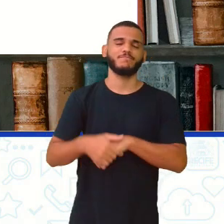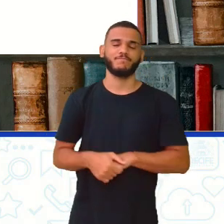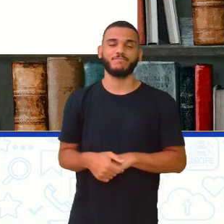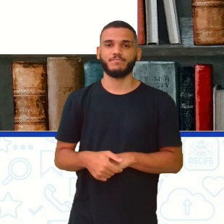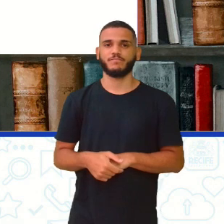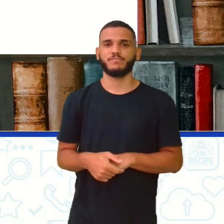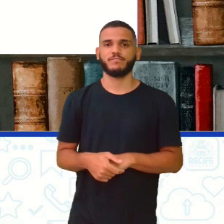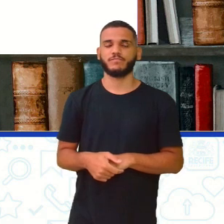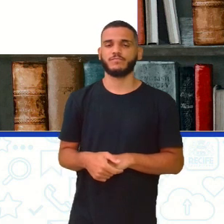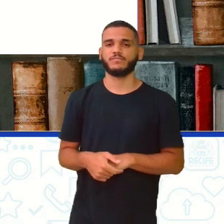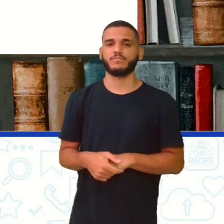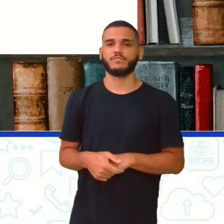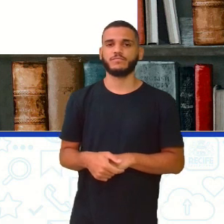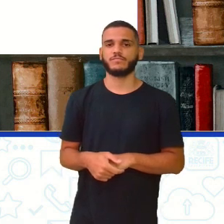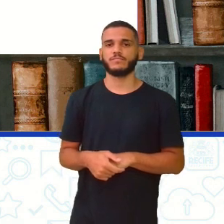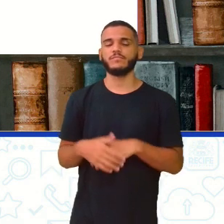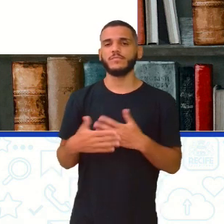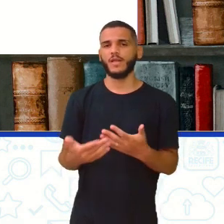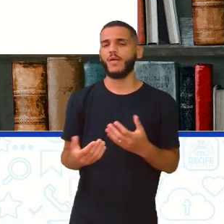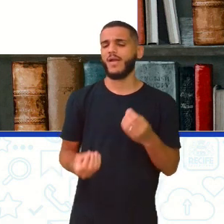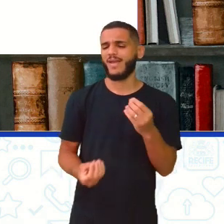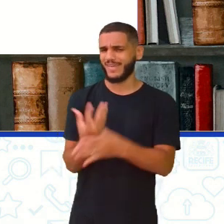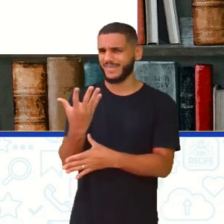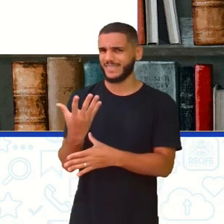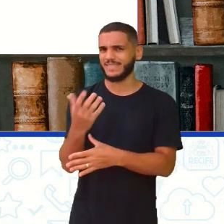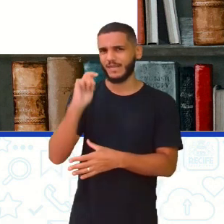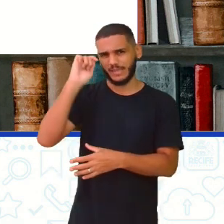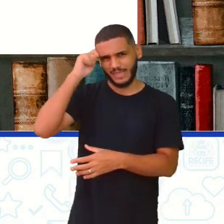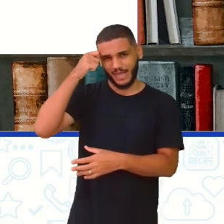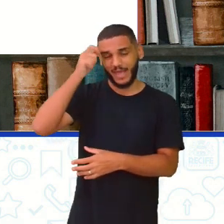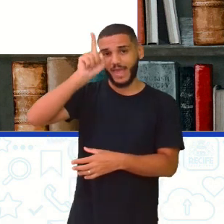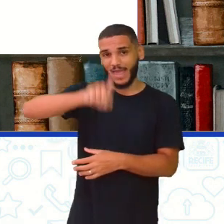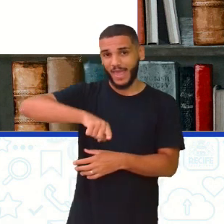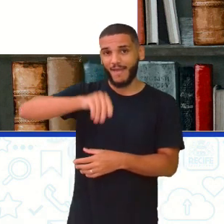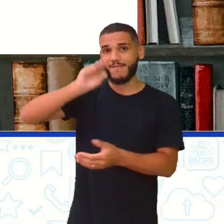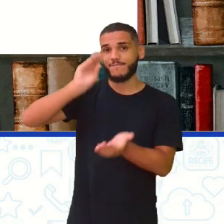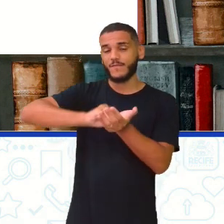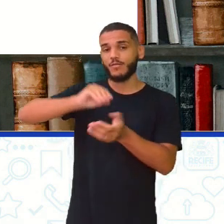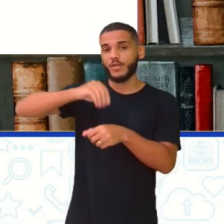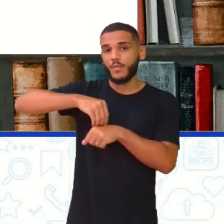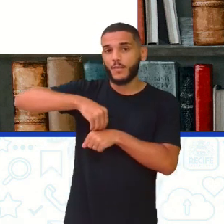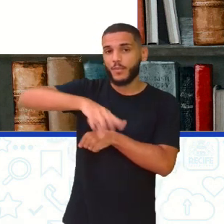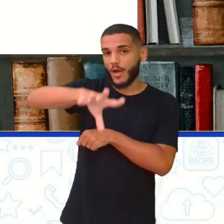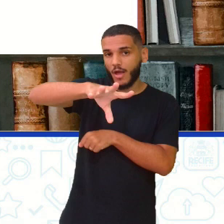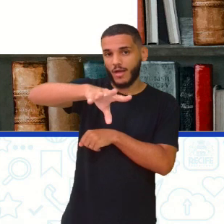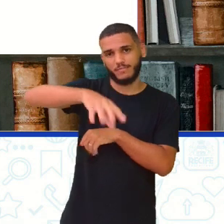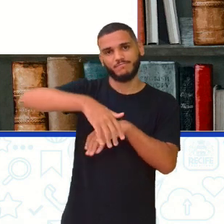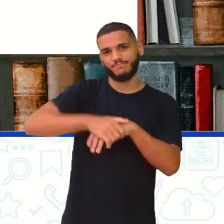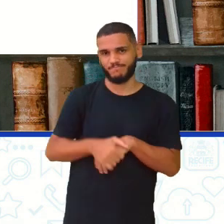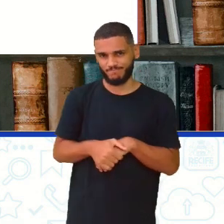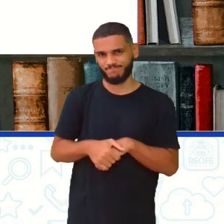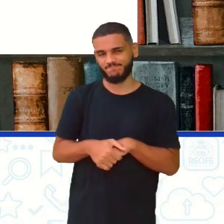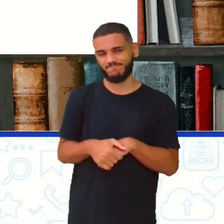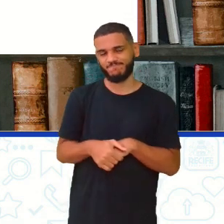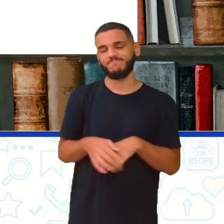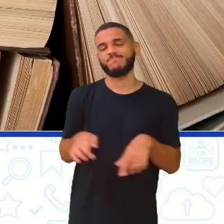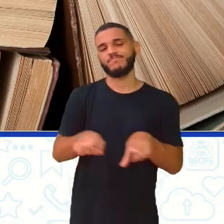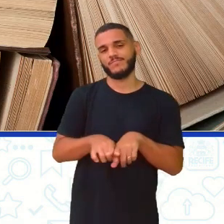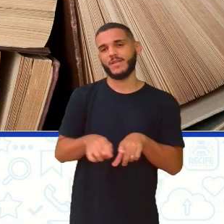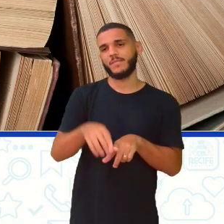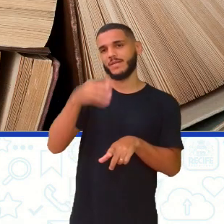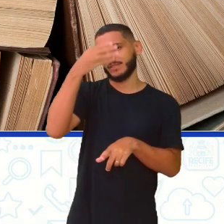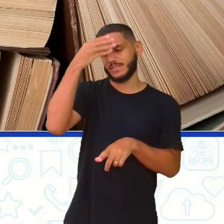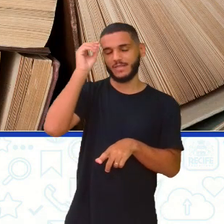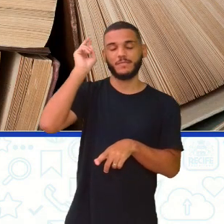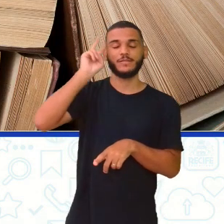né? De produção negra. Há uma falta de divulgação e sobra esquecimento histórico, né?